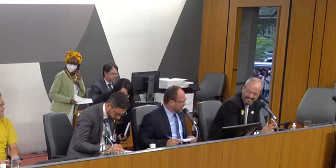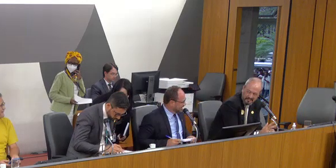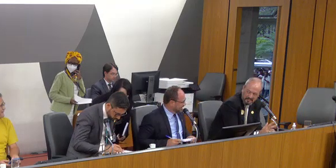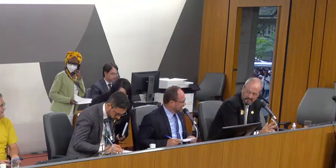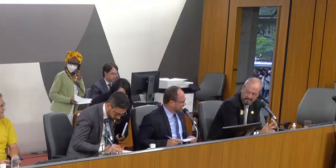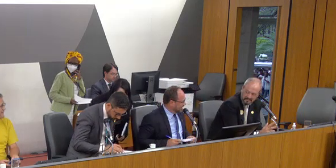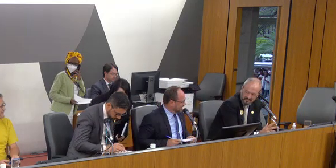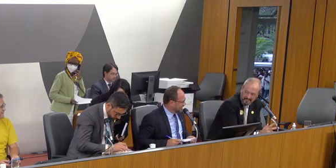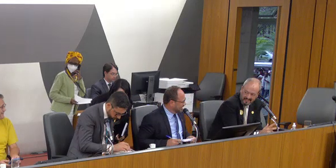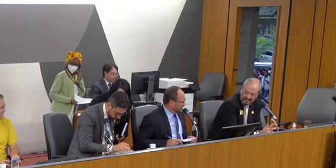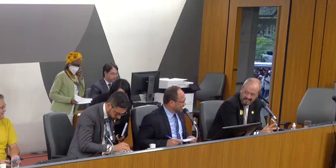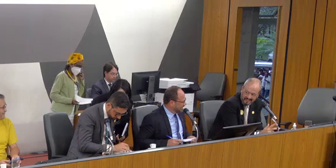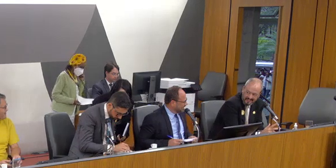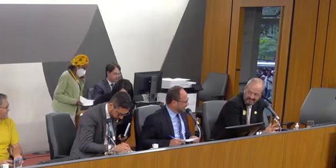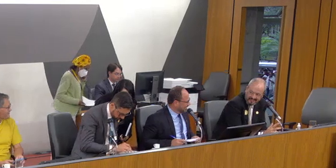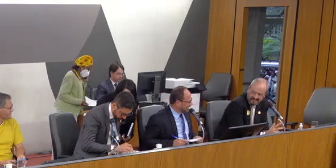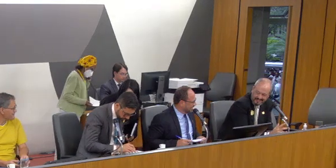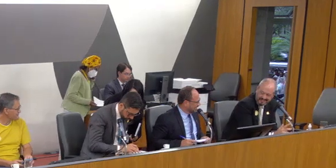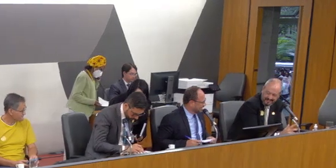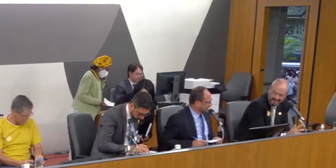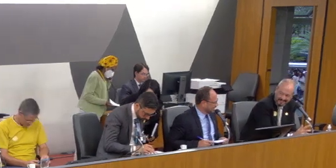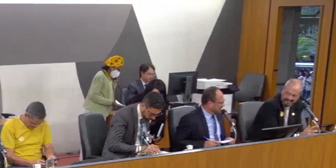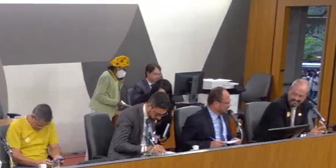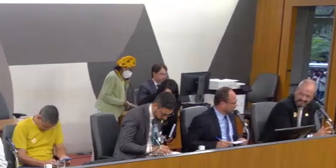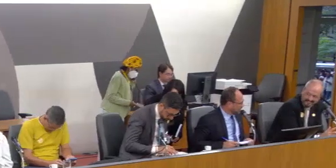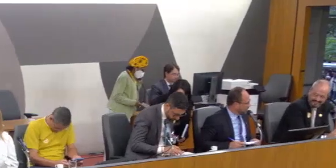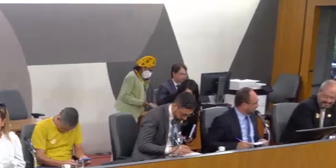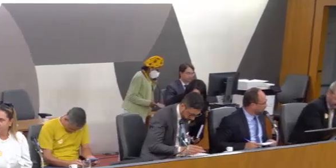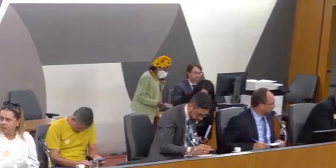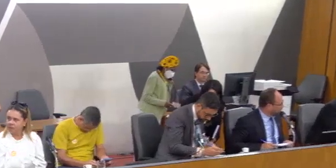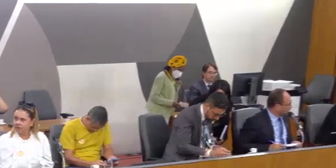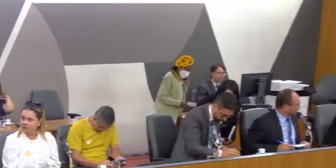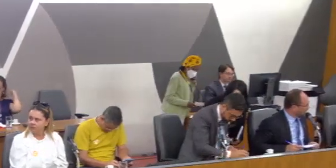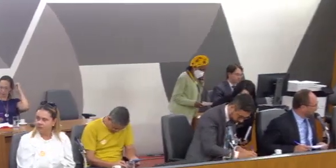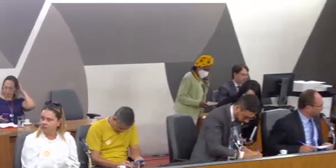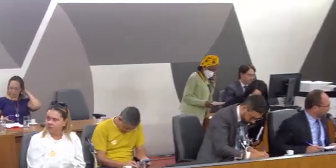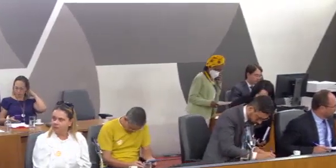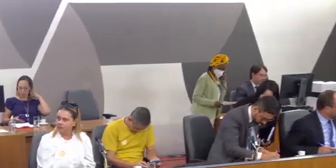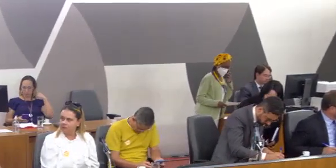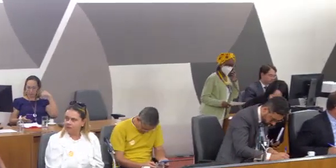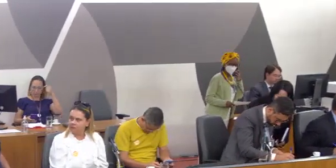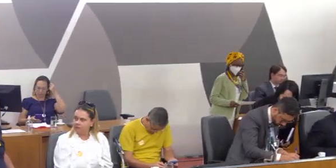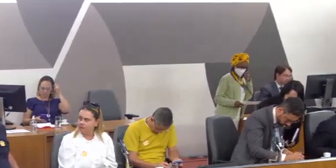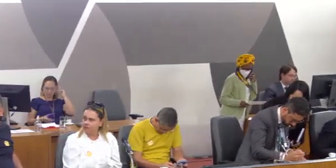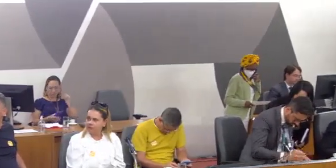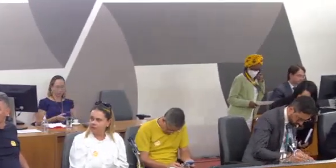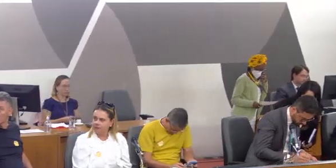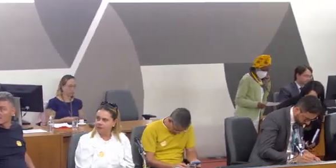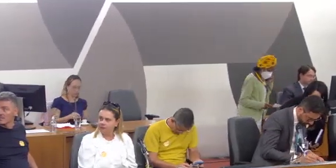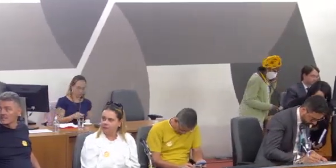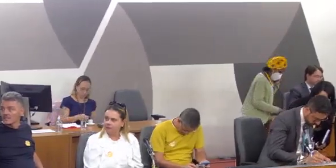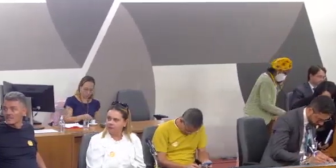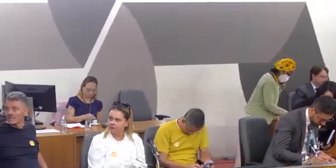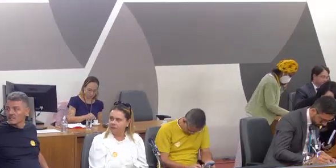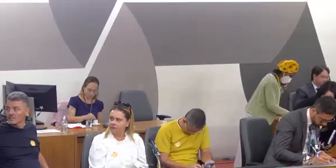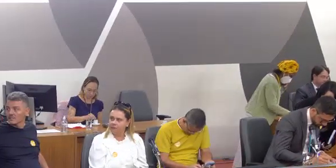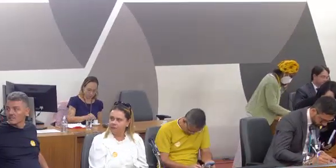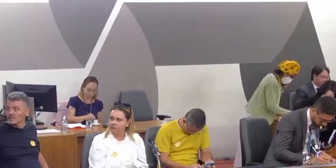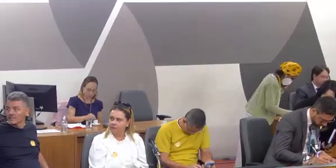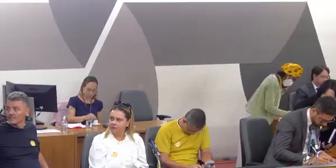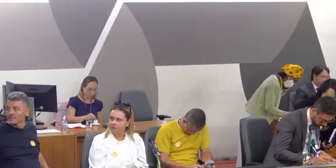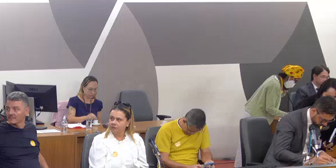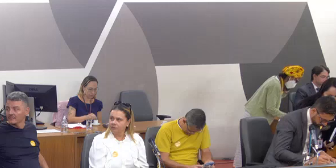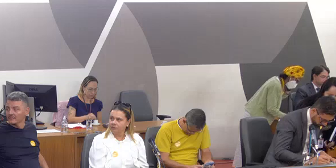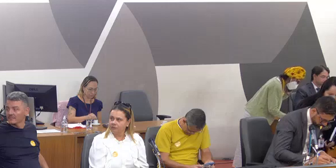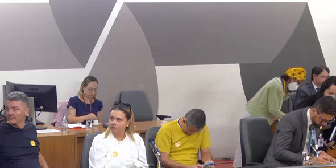como foi feito um procedimento a gente acha que criminoso e esse esse prontuário Ele se perde no ar ele não vale